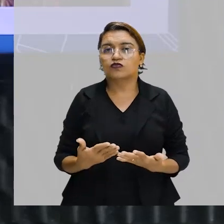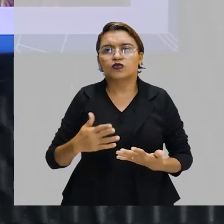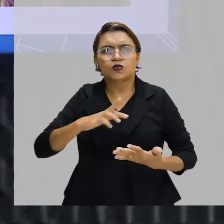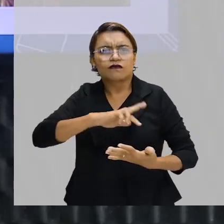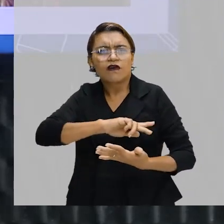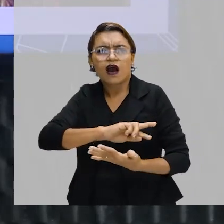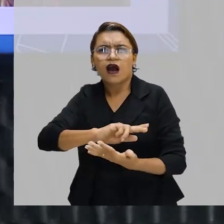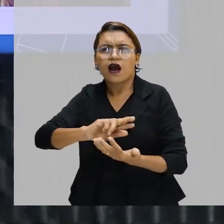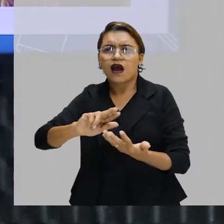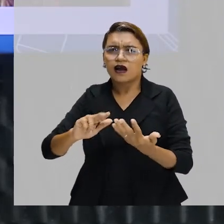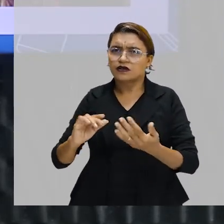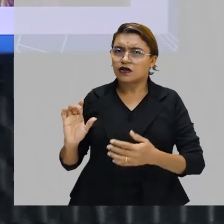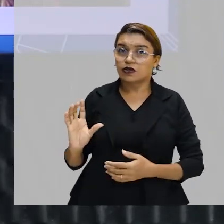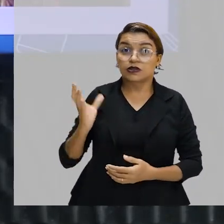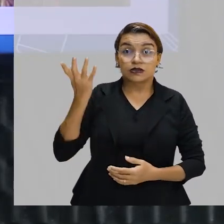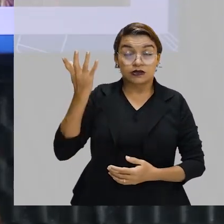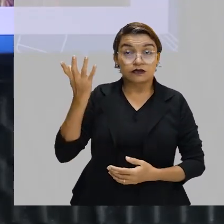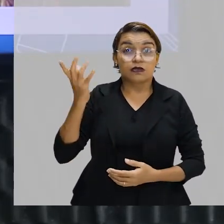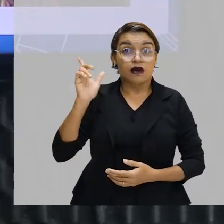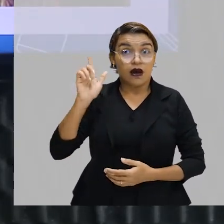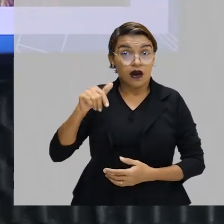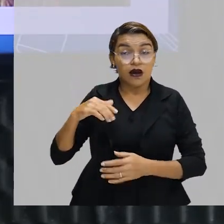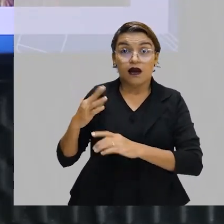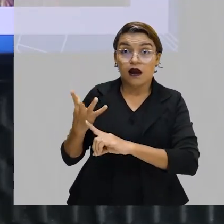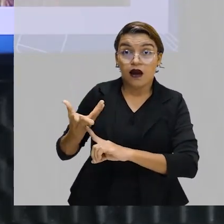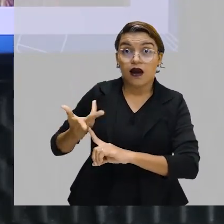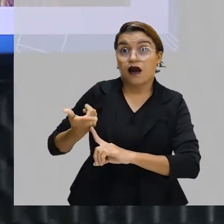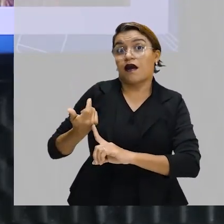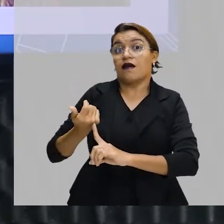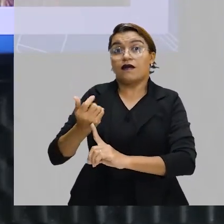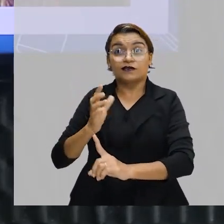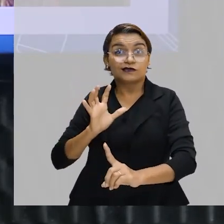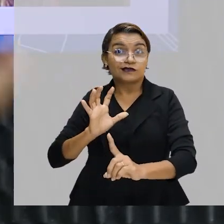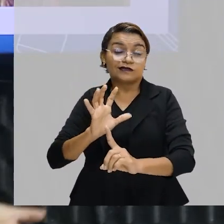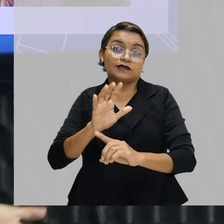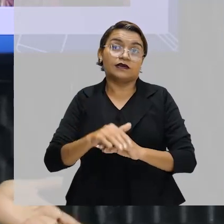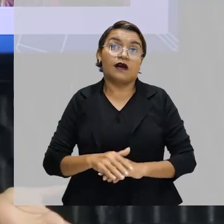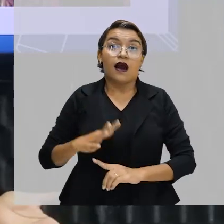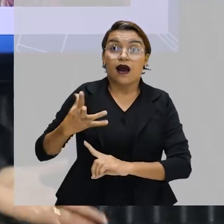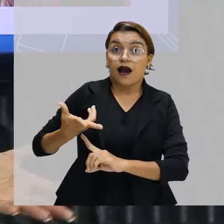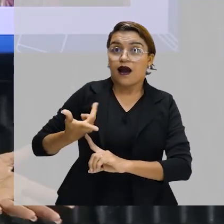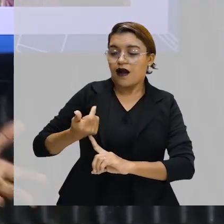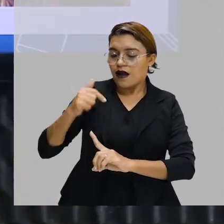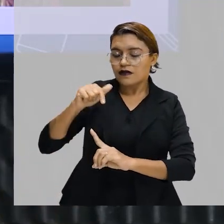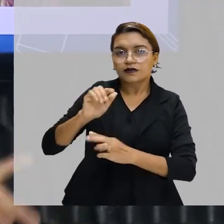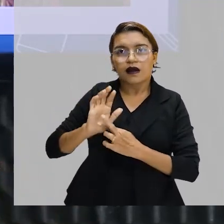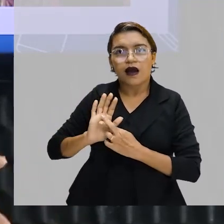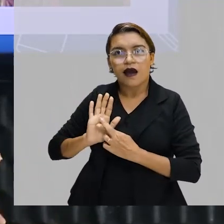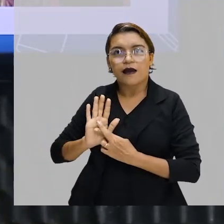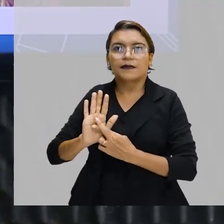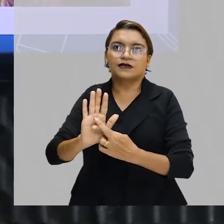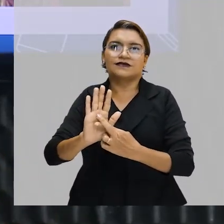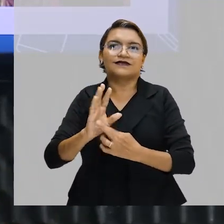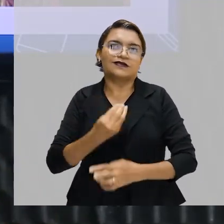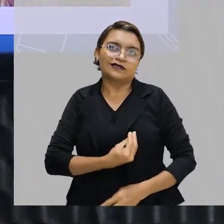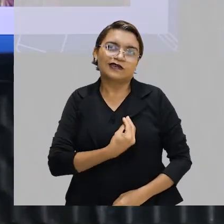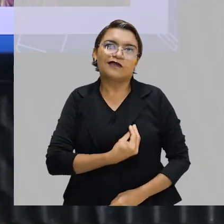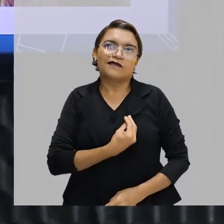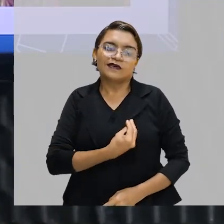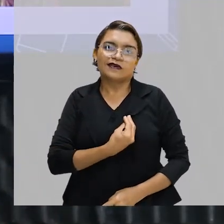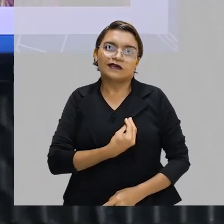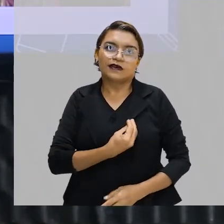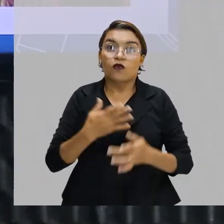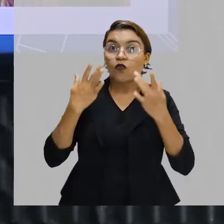fatos incidem, claro, na arte. A arte é a representação, né, da vida. Os